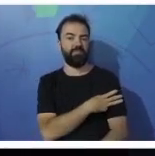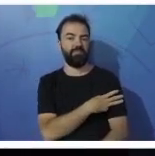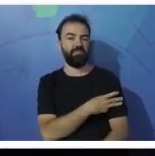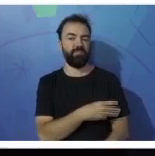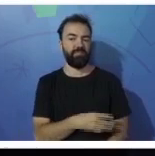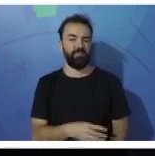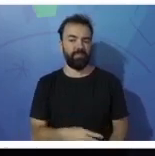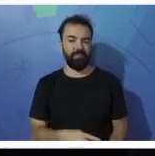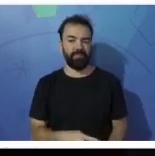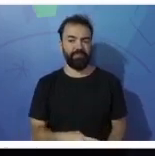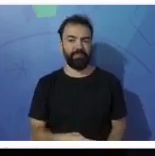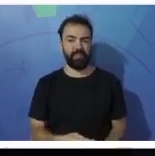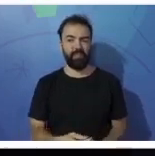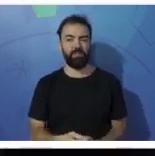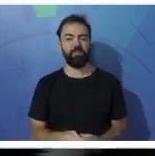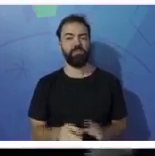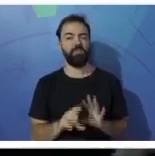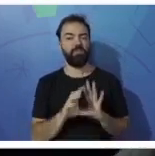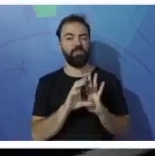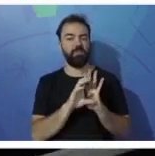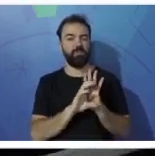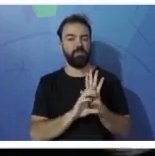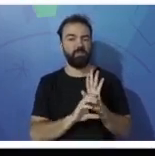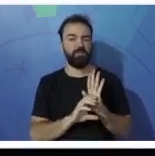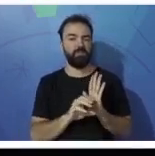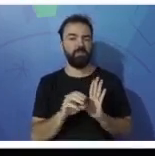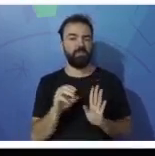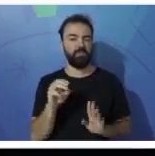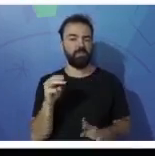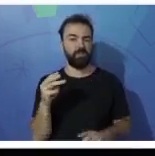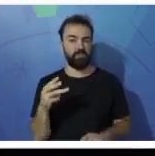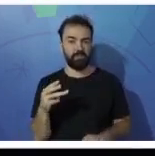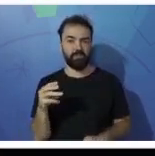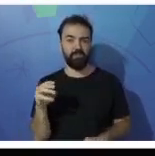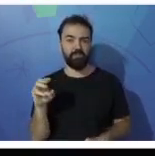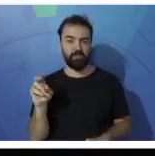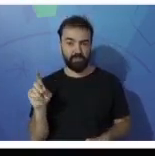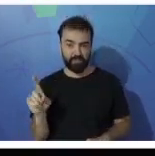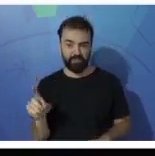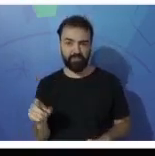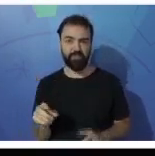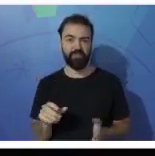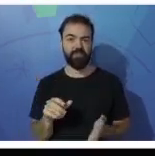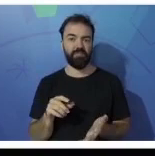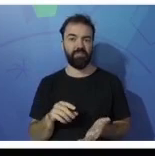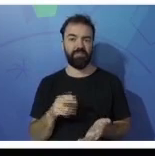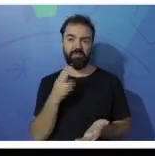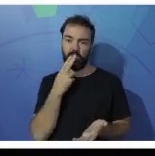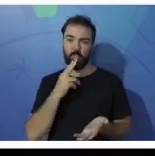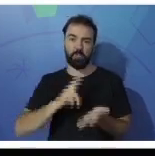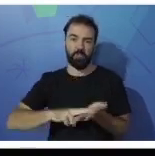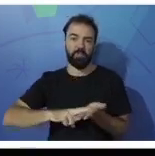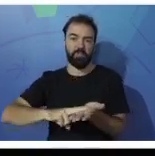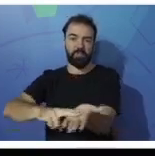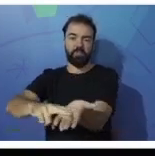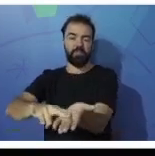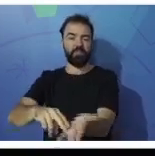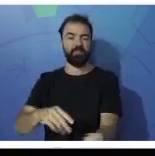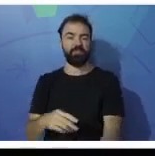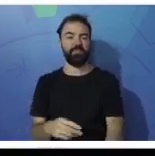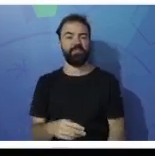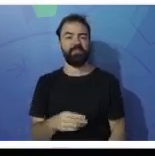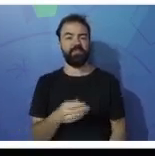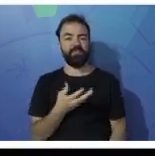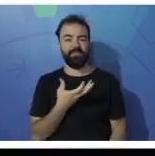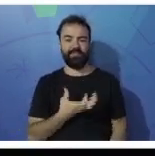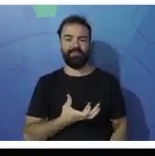nossa aula da unidade 21, a carta do Papai Noel 2, né? É uma